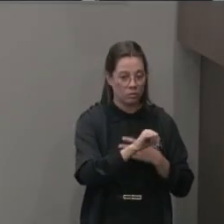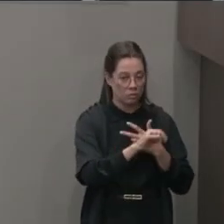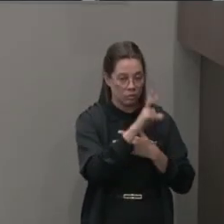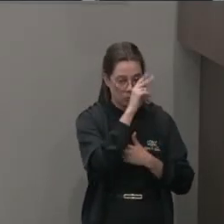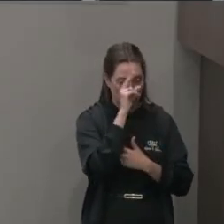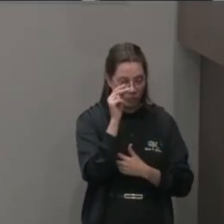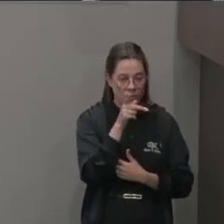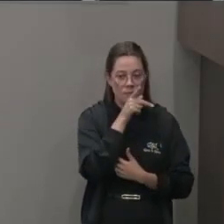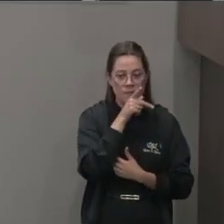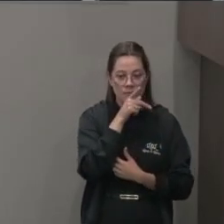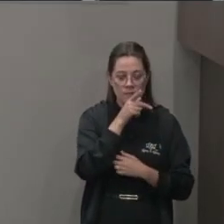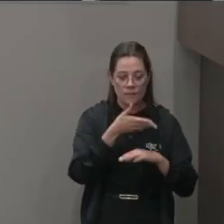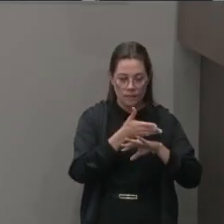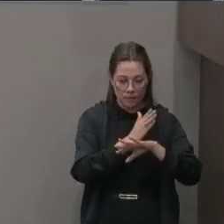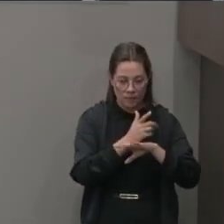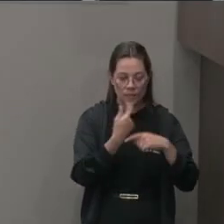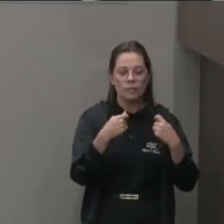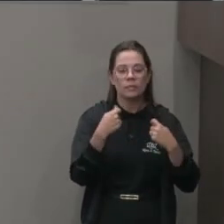são...